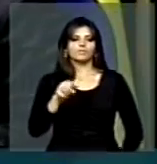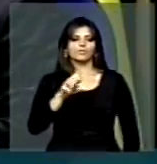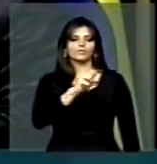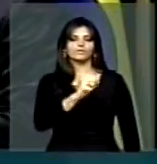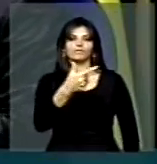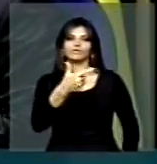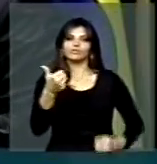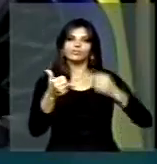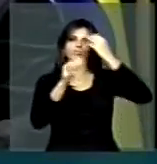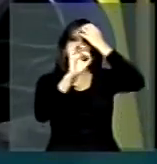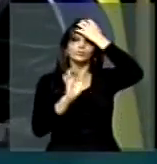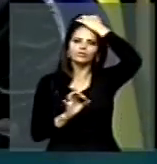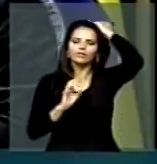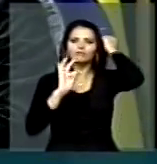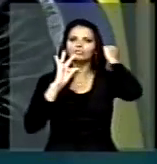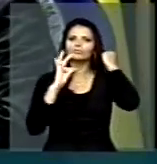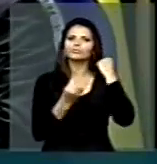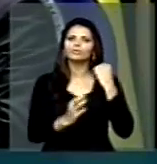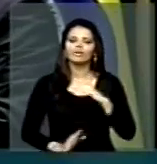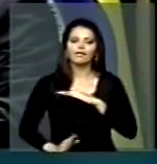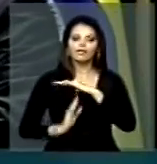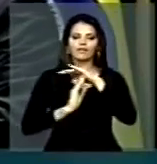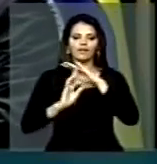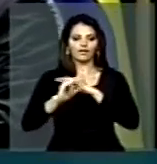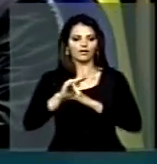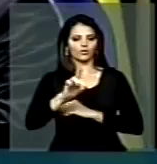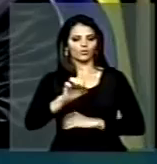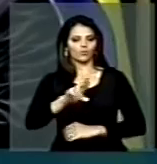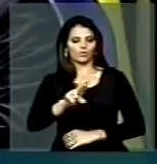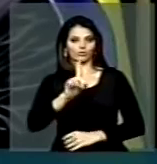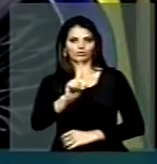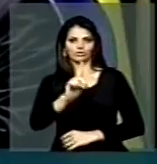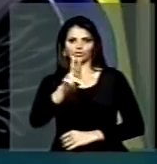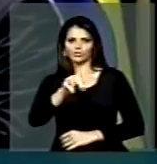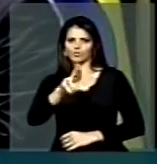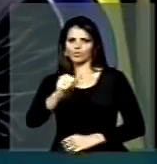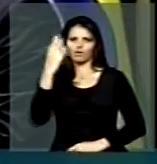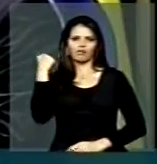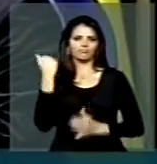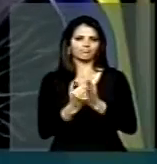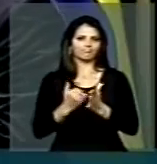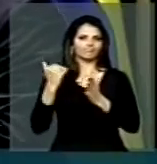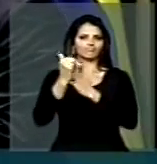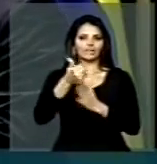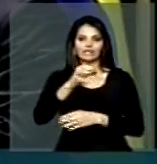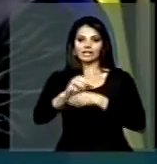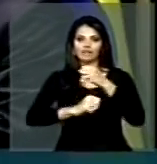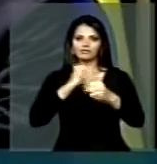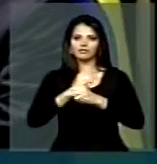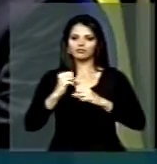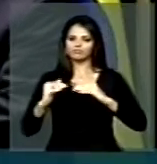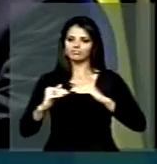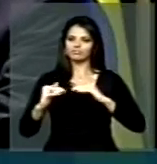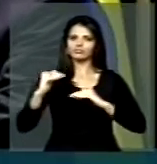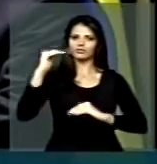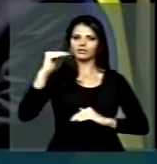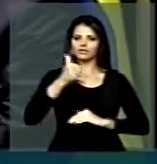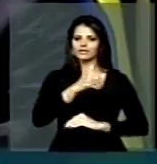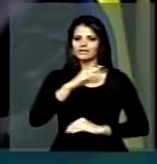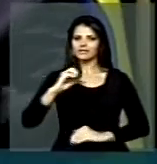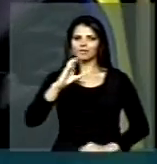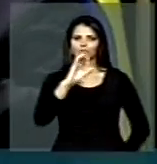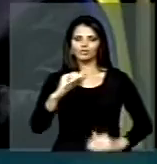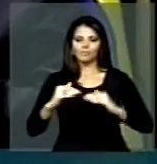6.821%, absoluto recorde até hoje em nossa história. Foram mais de 10 anos de inflação acima do patamar de